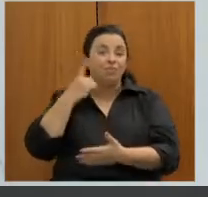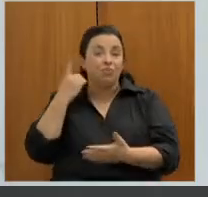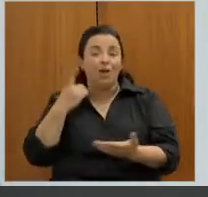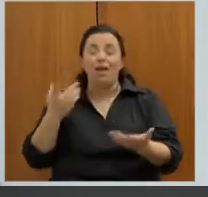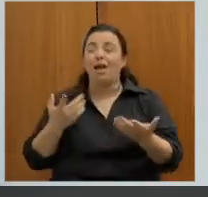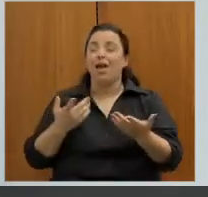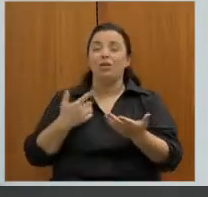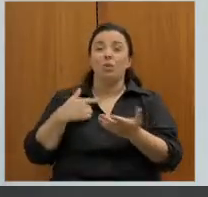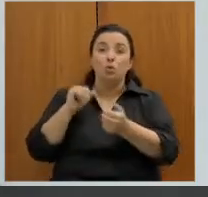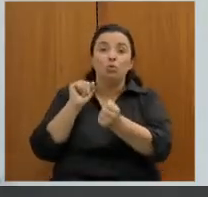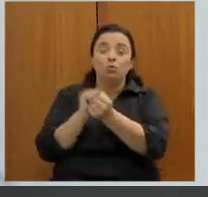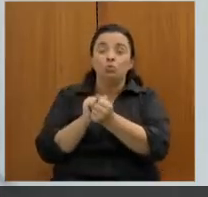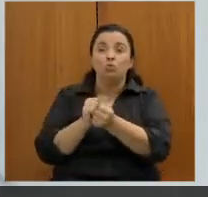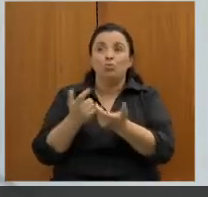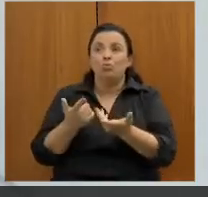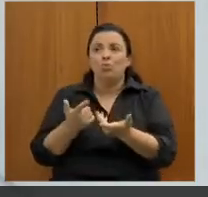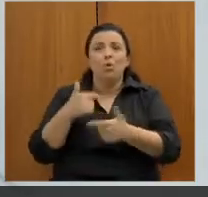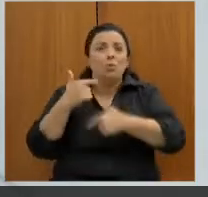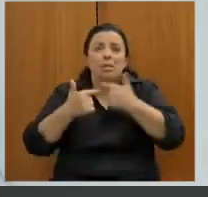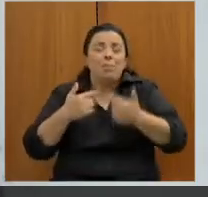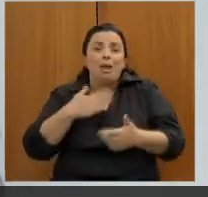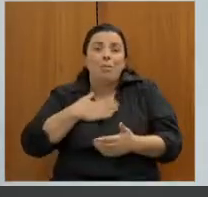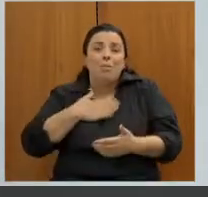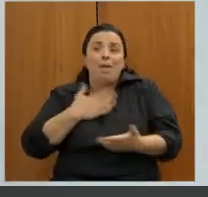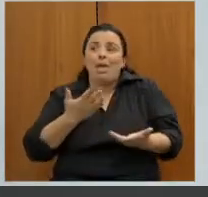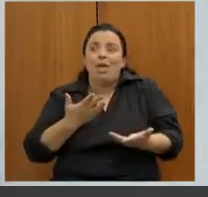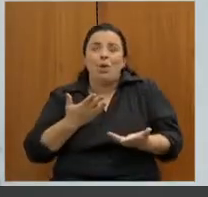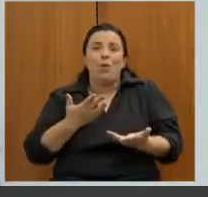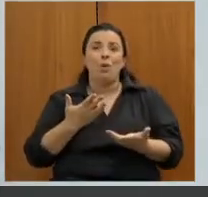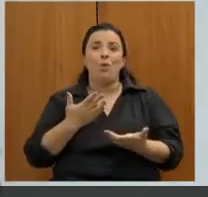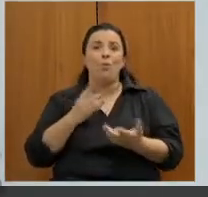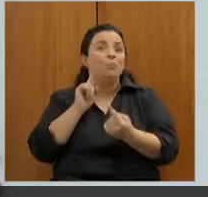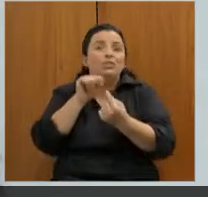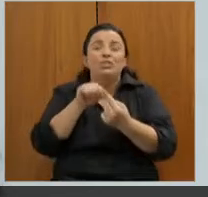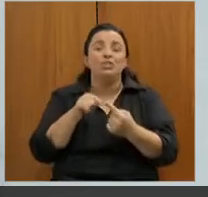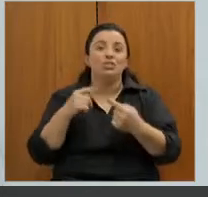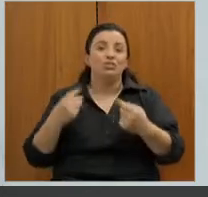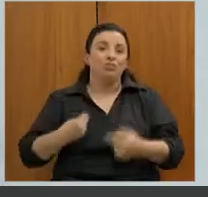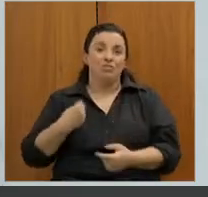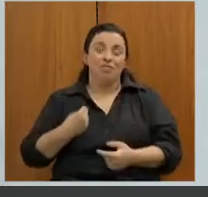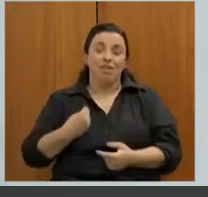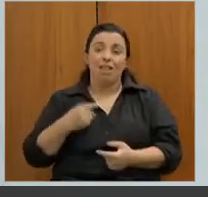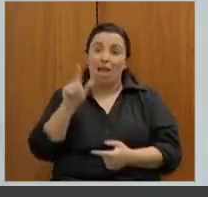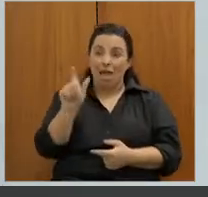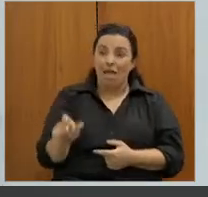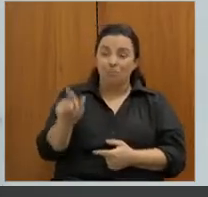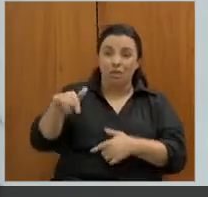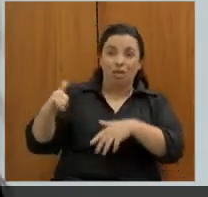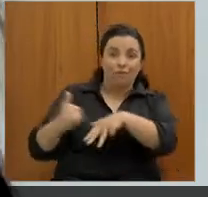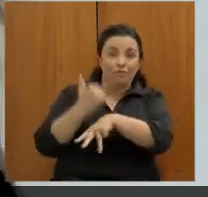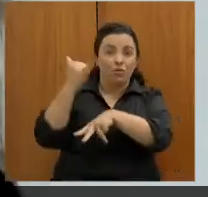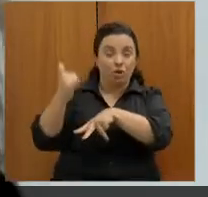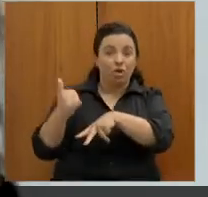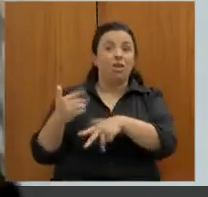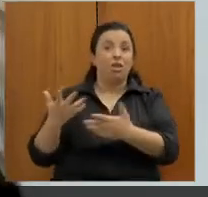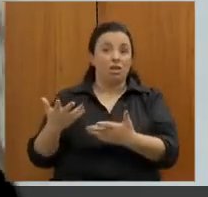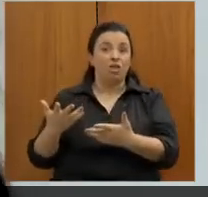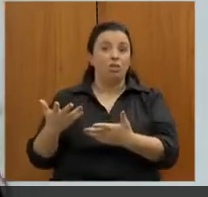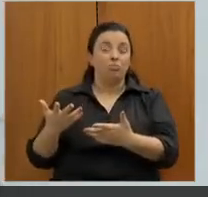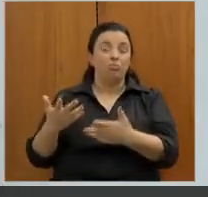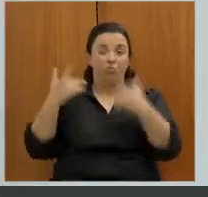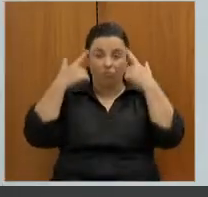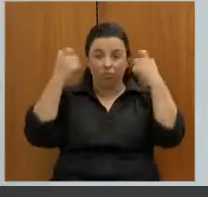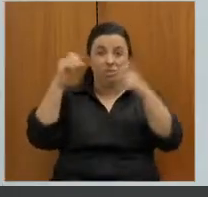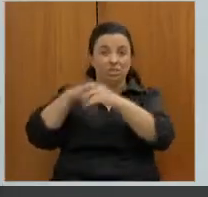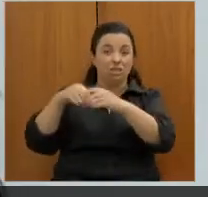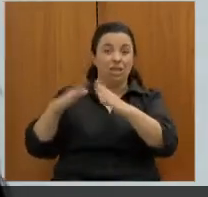propósito de vida porque é isso que as mulheres precisam né todas as vítimas de violência doméstica elas precisam ter um